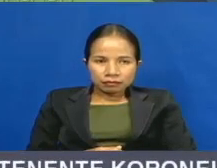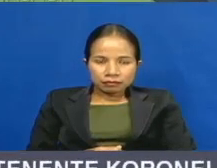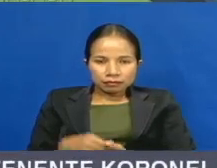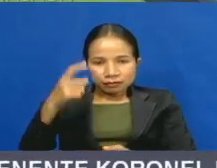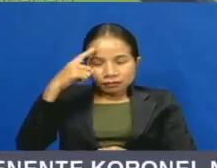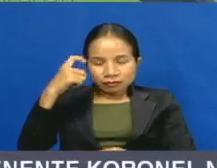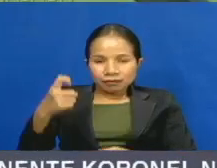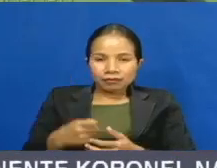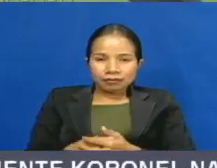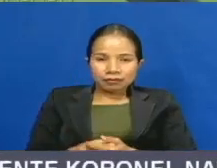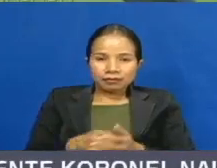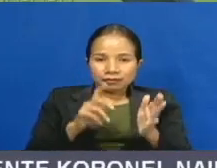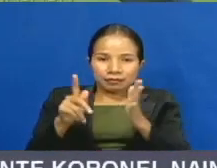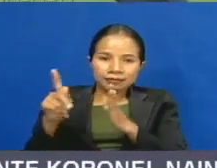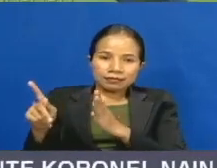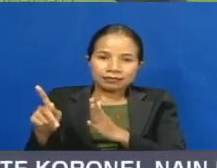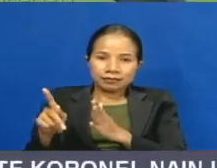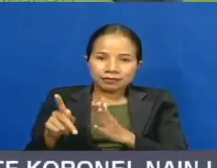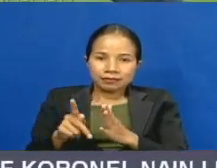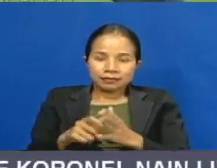tambah iha plano balo kita la eksekuta